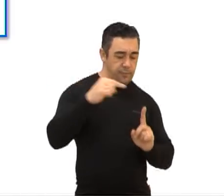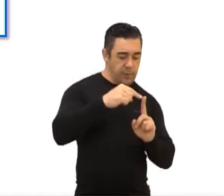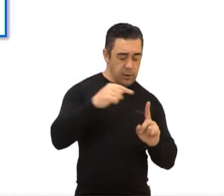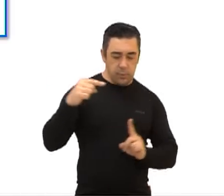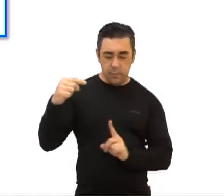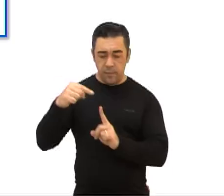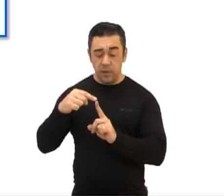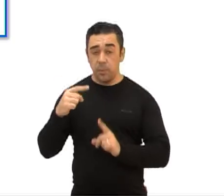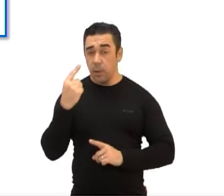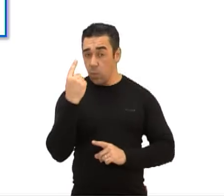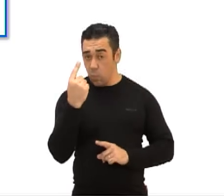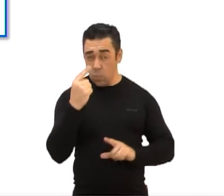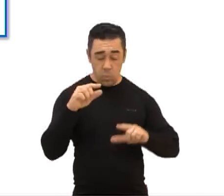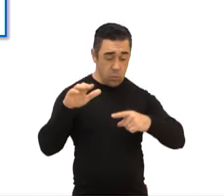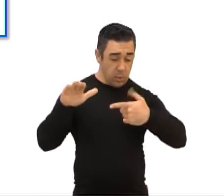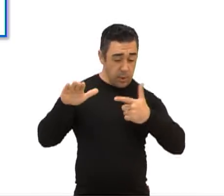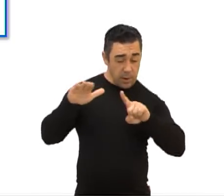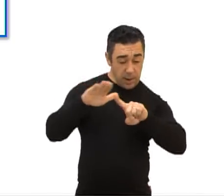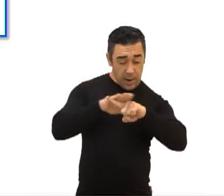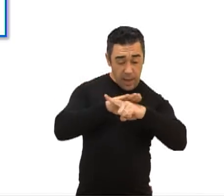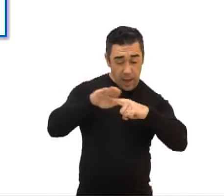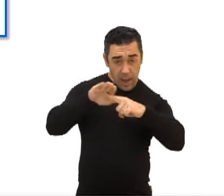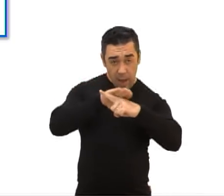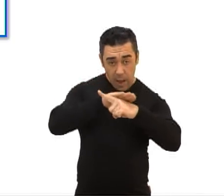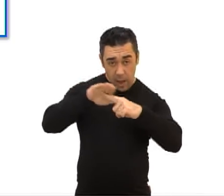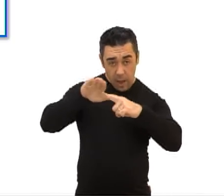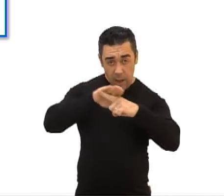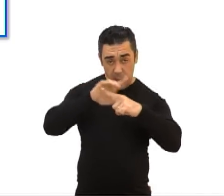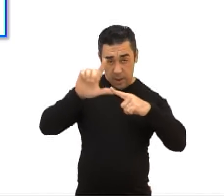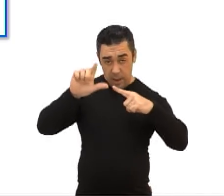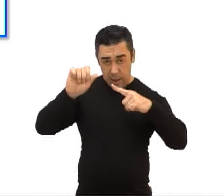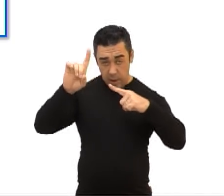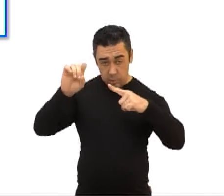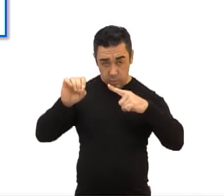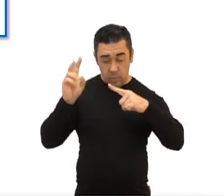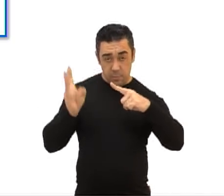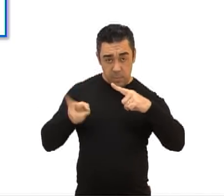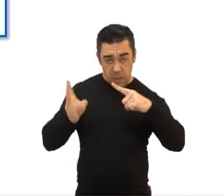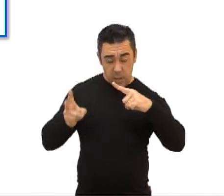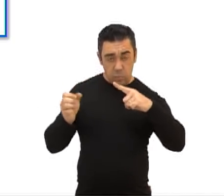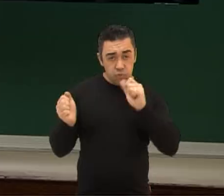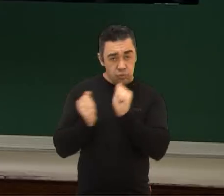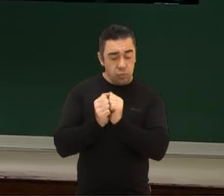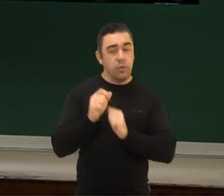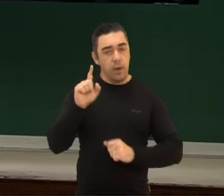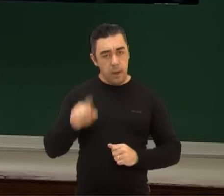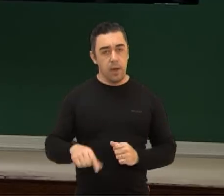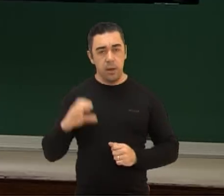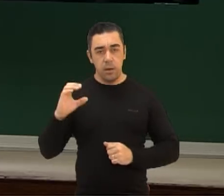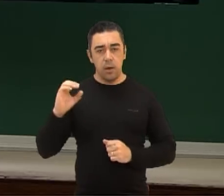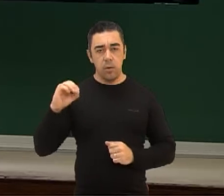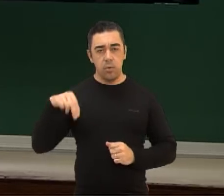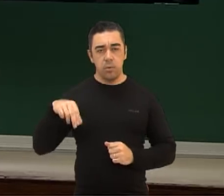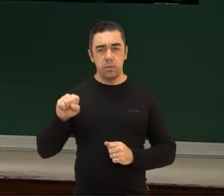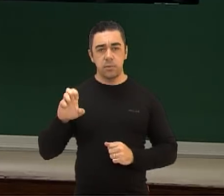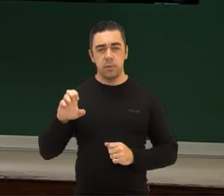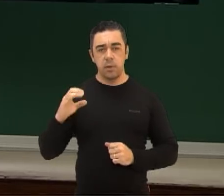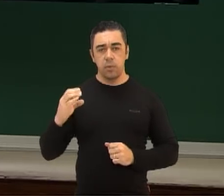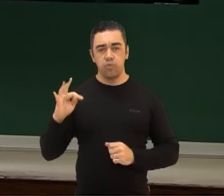tem um lado em comum, são denominados ângulos consecutivos. Então vejamos aqui, para